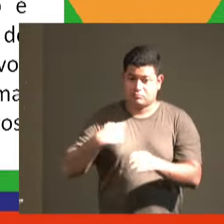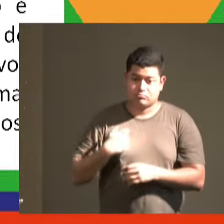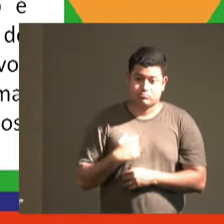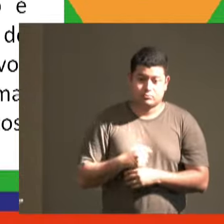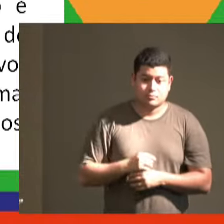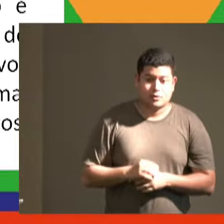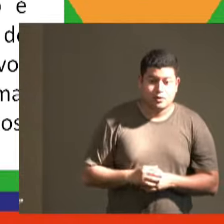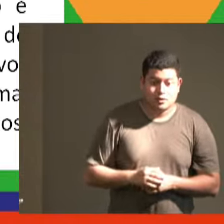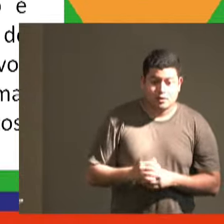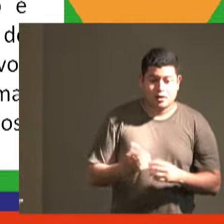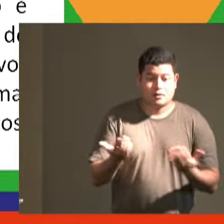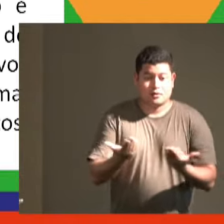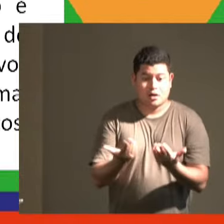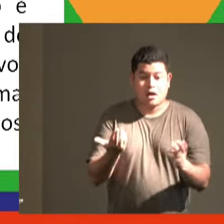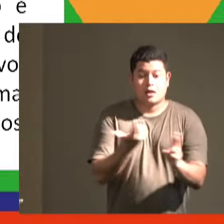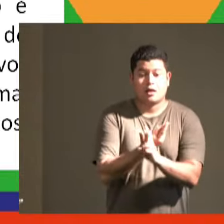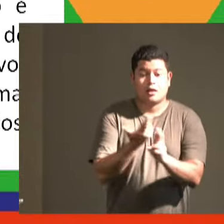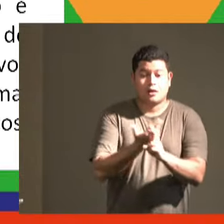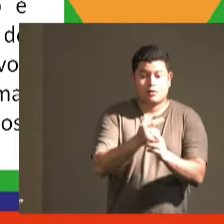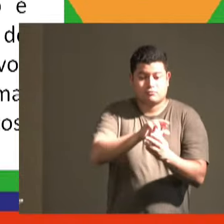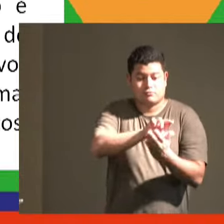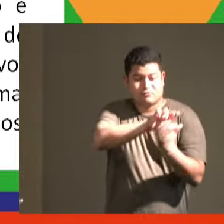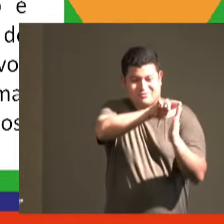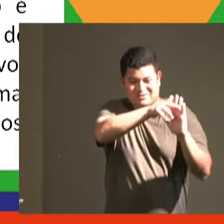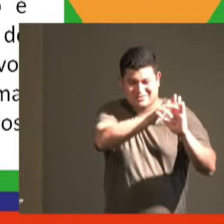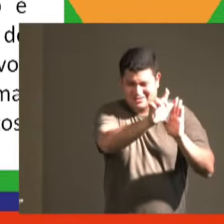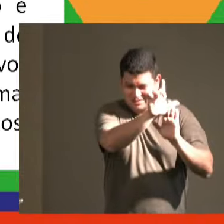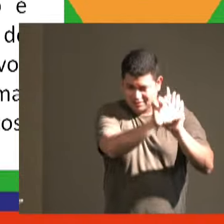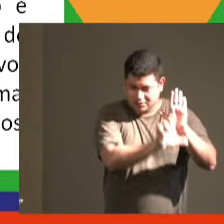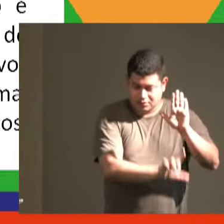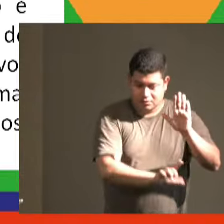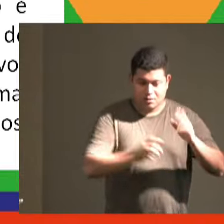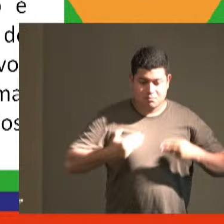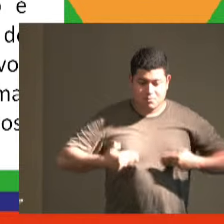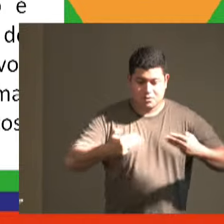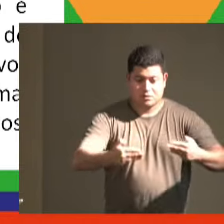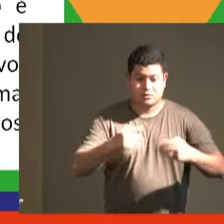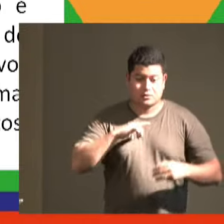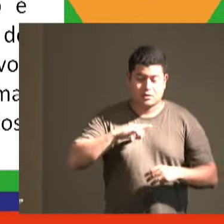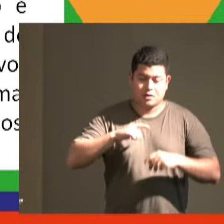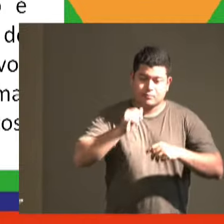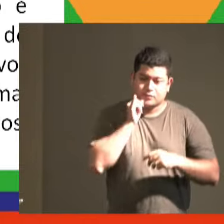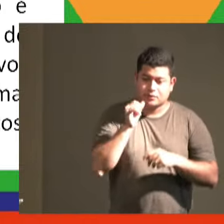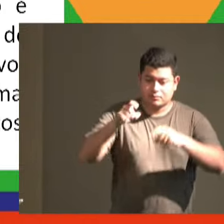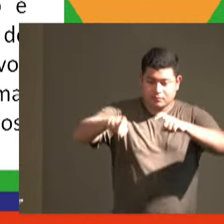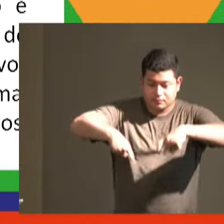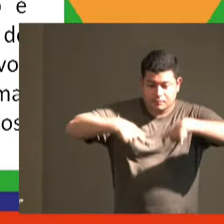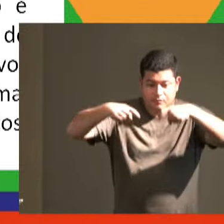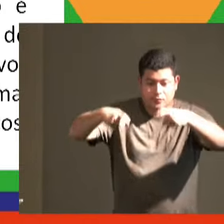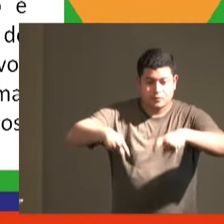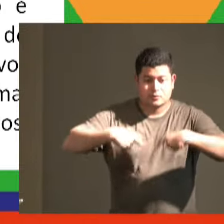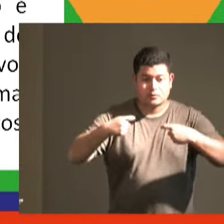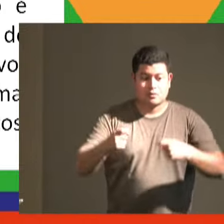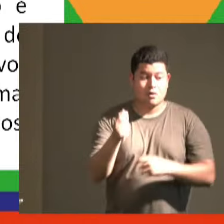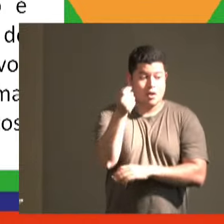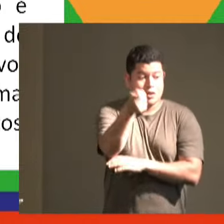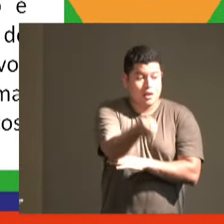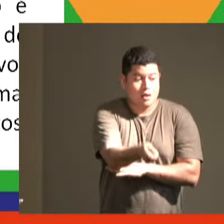que nessa relação de ministérios tem aqui Ministério da Agricultura, Ministério da